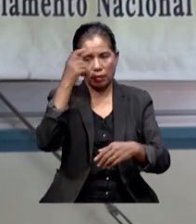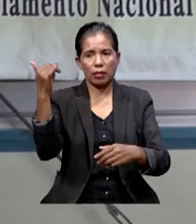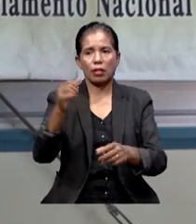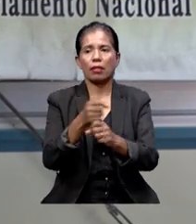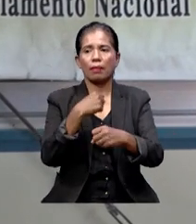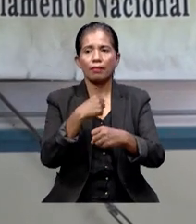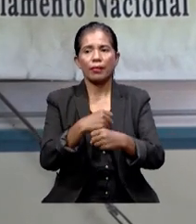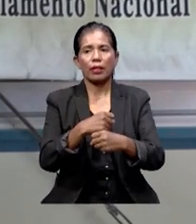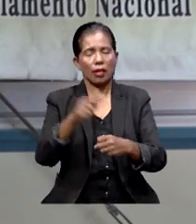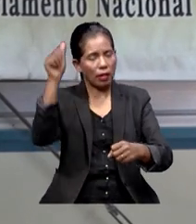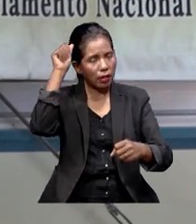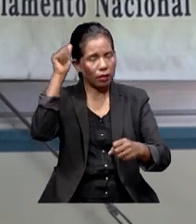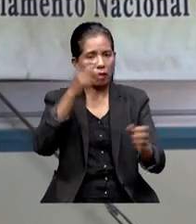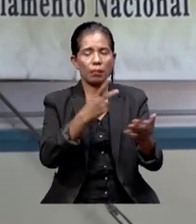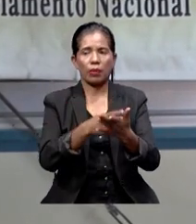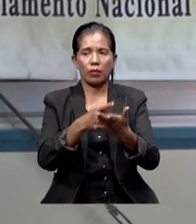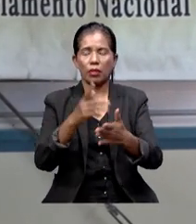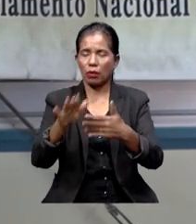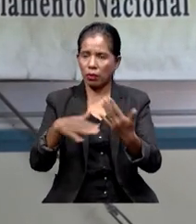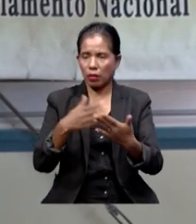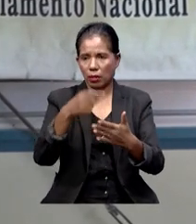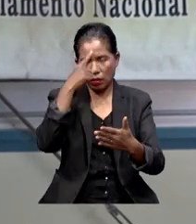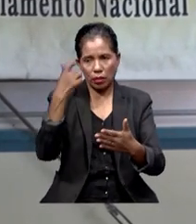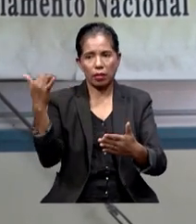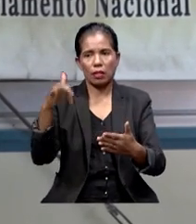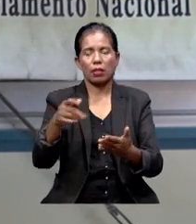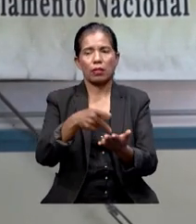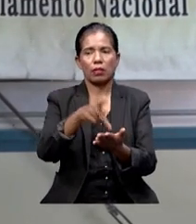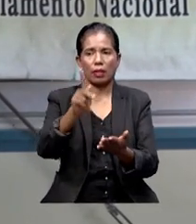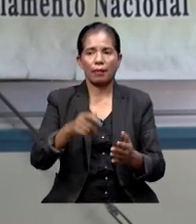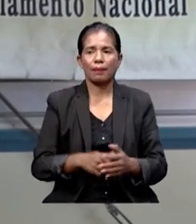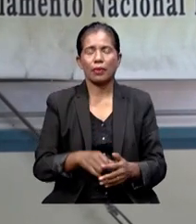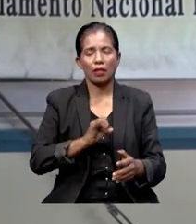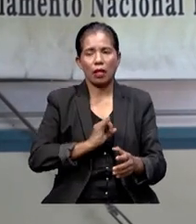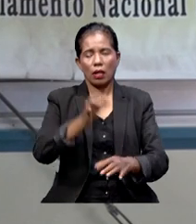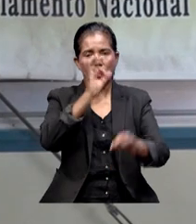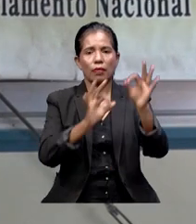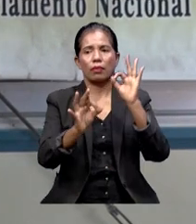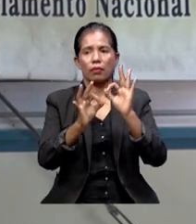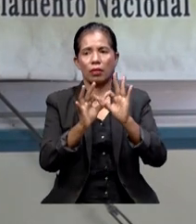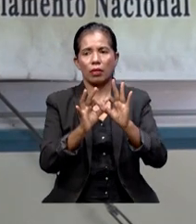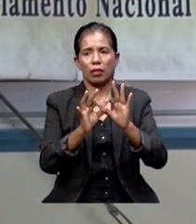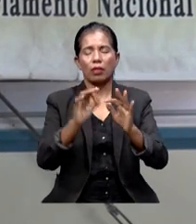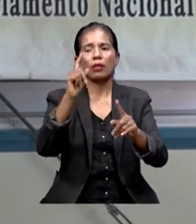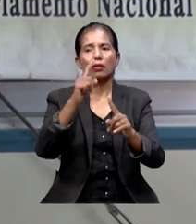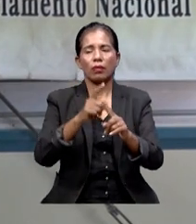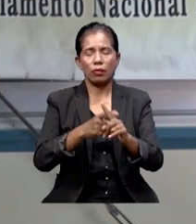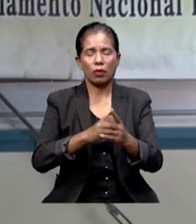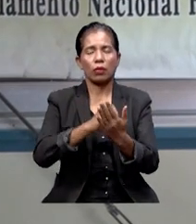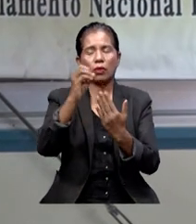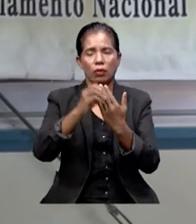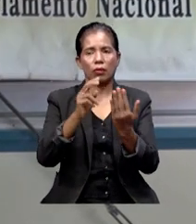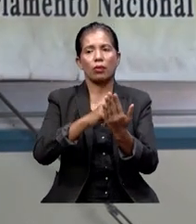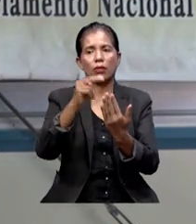lá, análise para o projeto ser, né, também sabe, né, mas foi ralo pagamento. E bem, ao fim, que está fula em outubro e